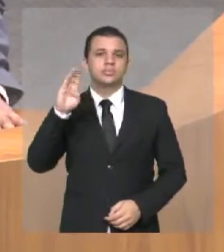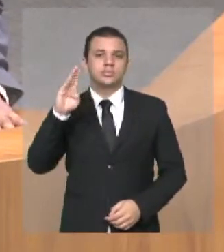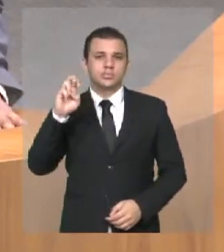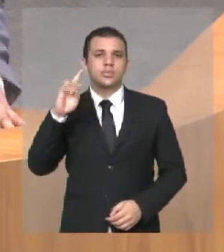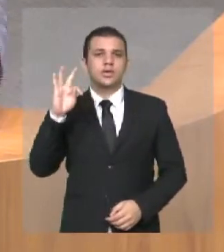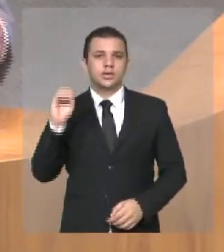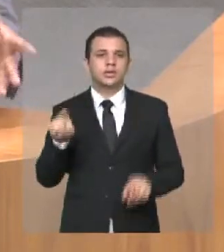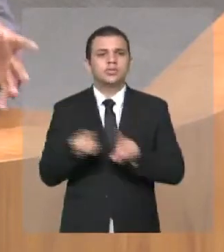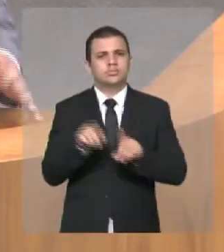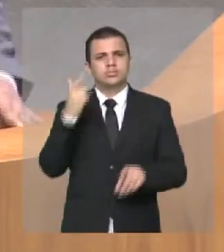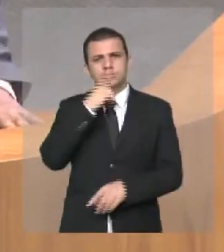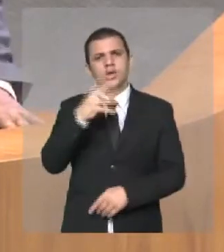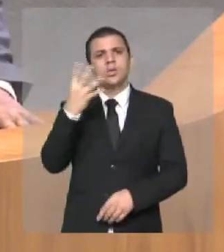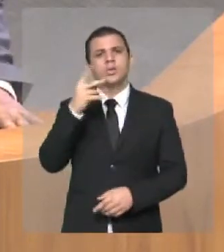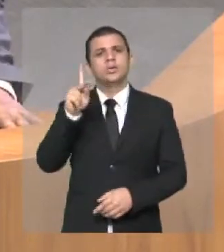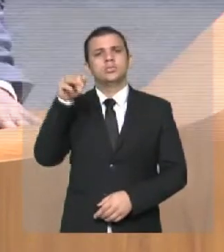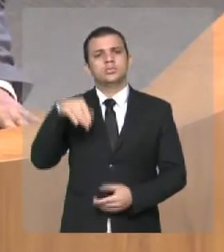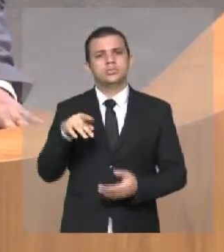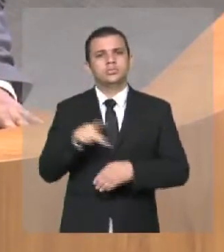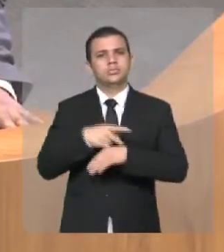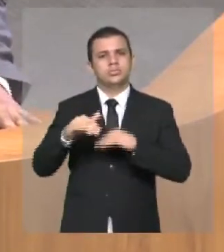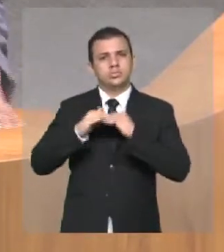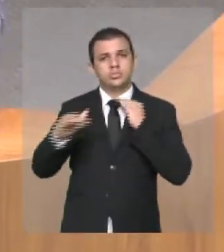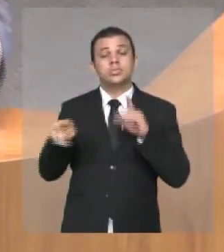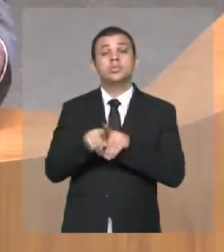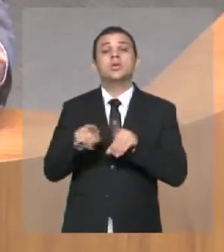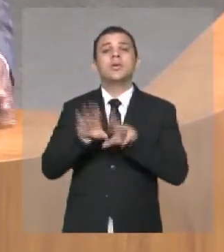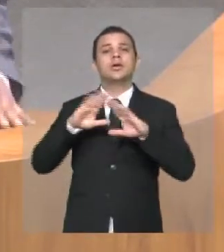quilômetros de asfalto e uma escola que vai recomeçar